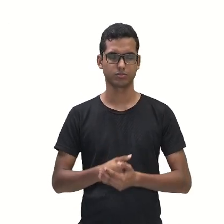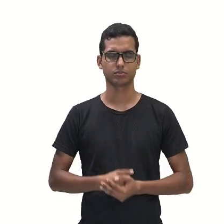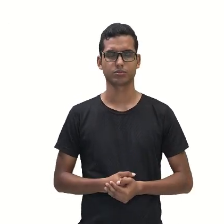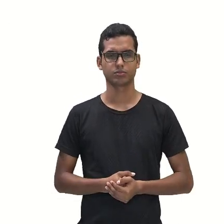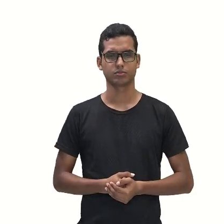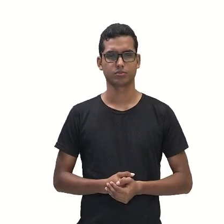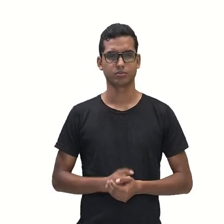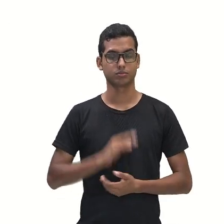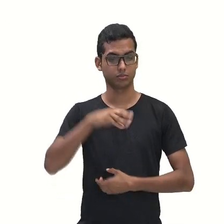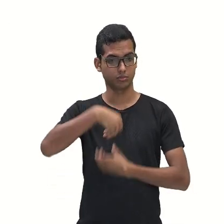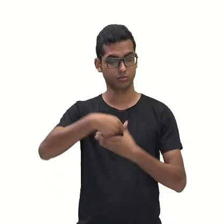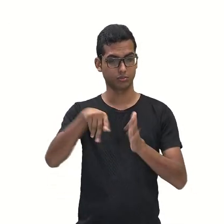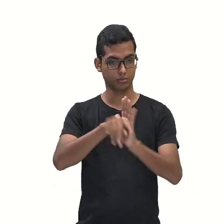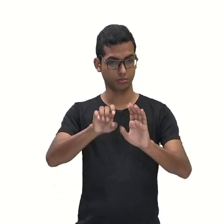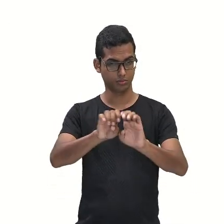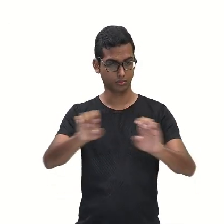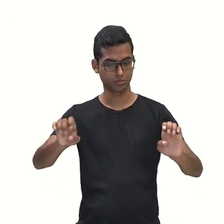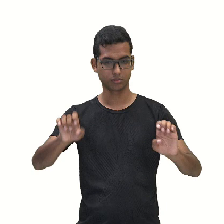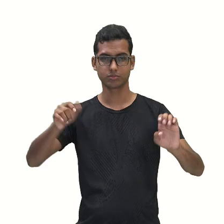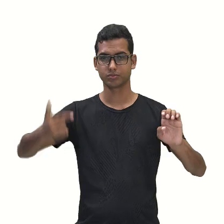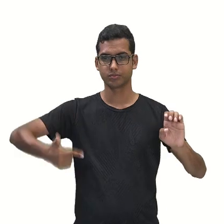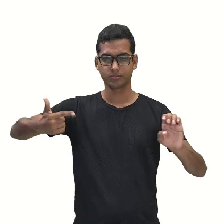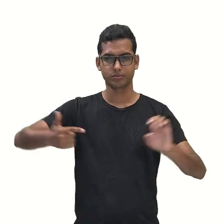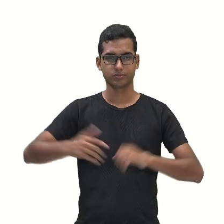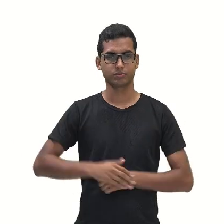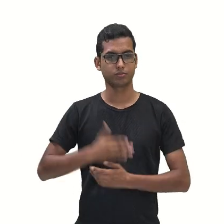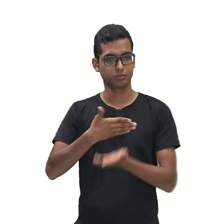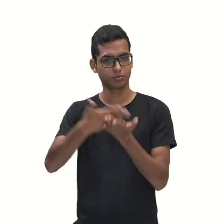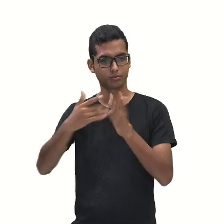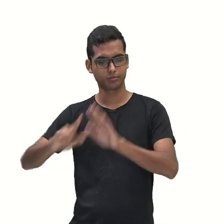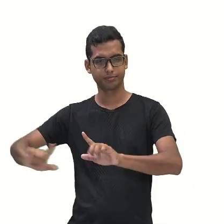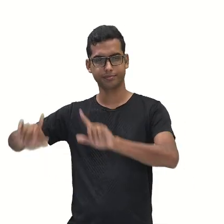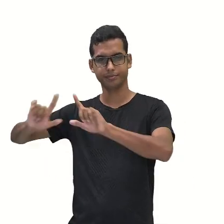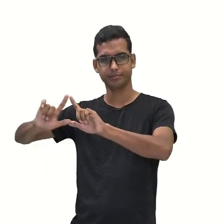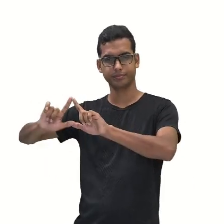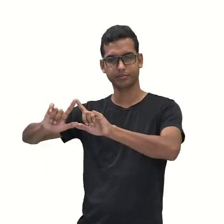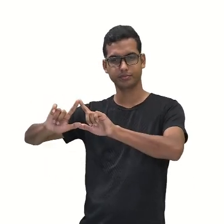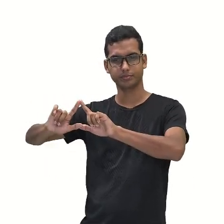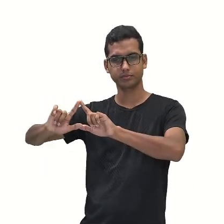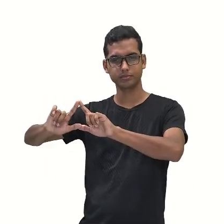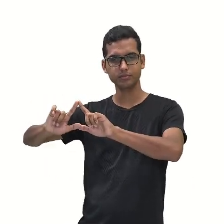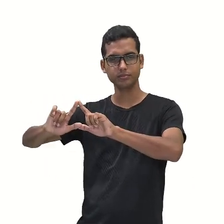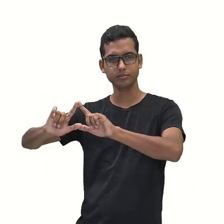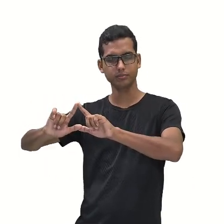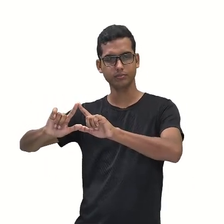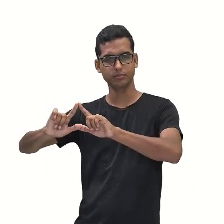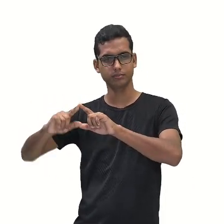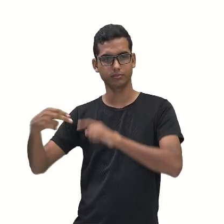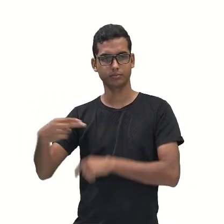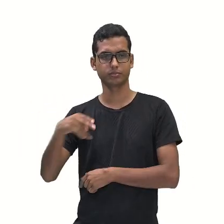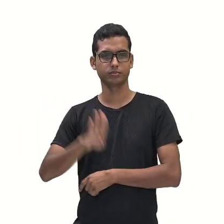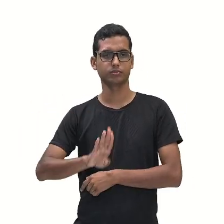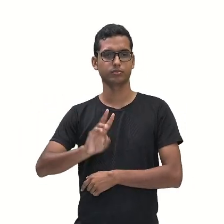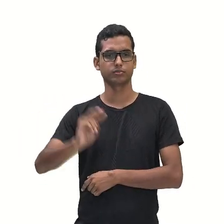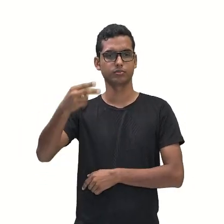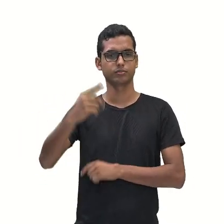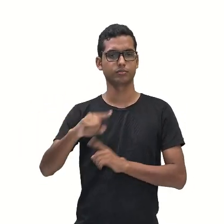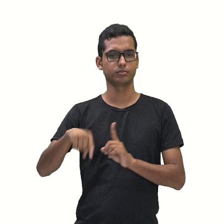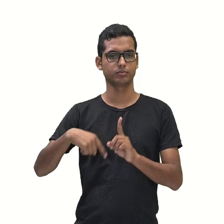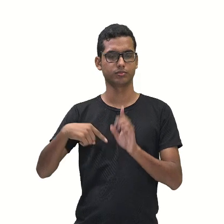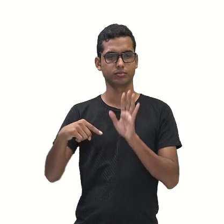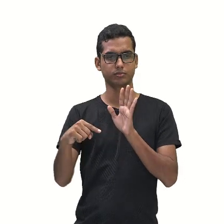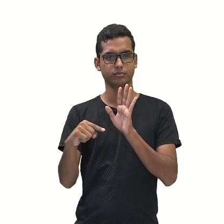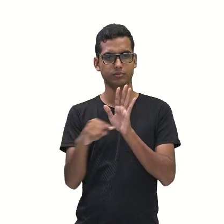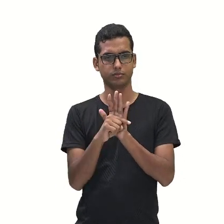da equação do segundo grau. Então, começamos pelo delta, ó. O delta é b ao quadrado, menos 4